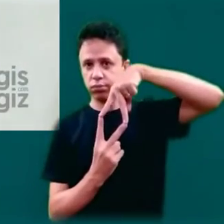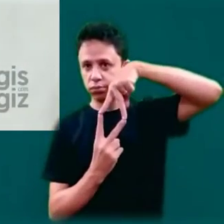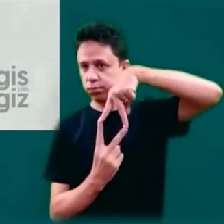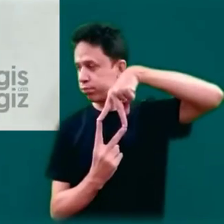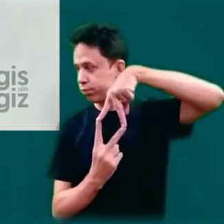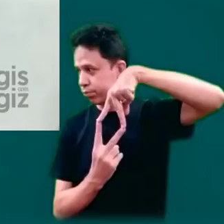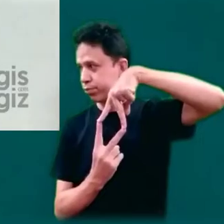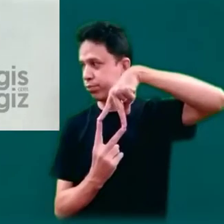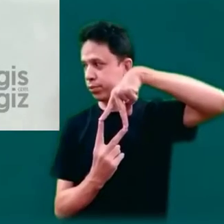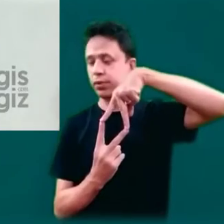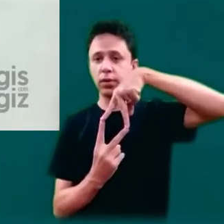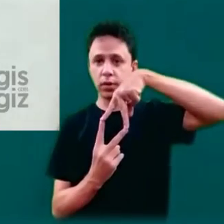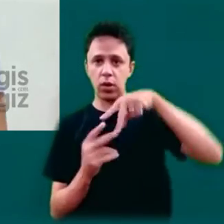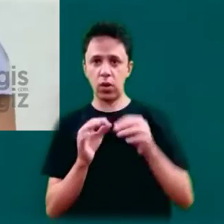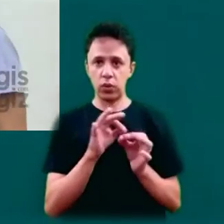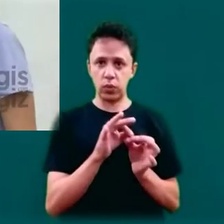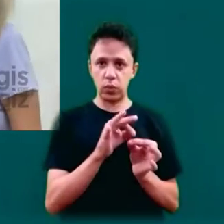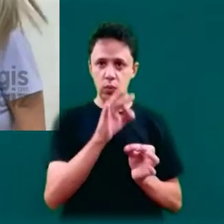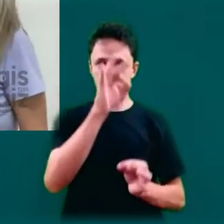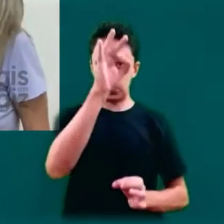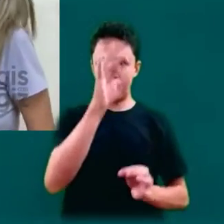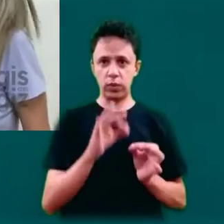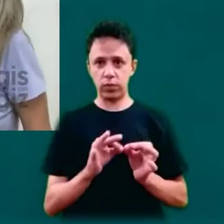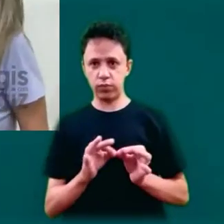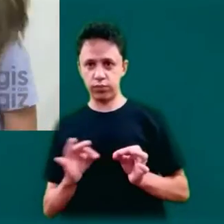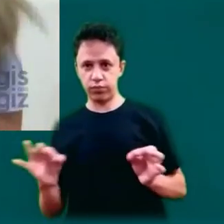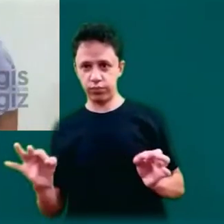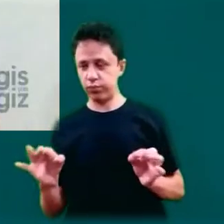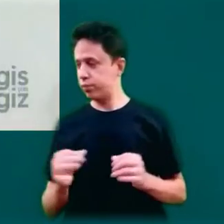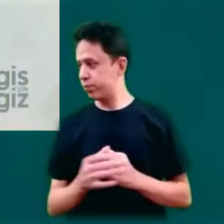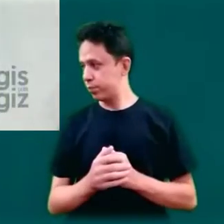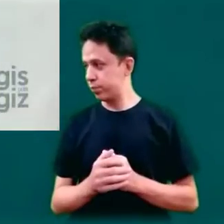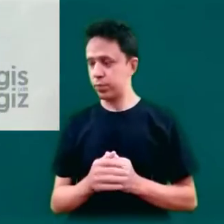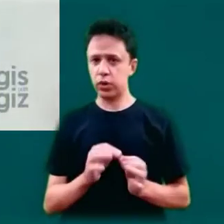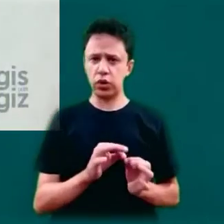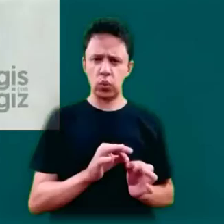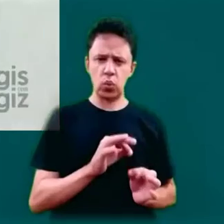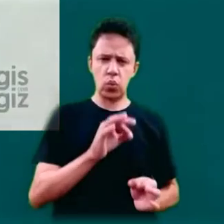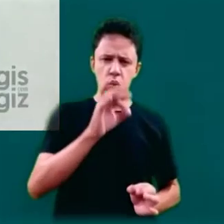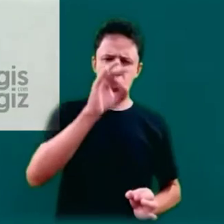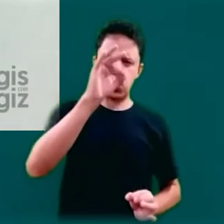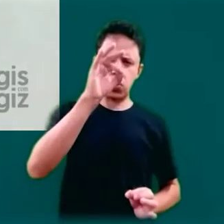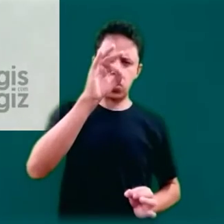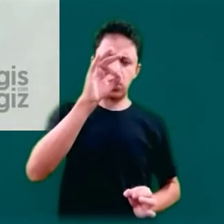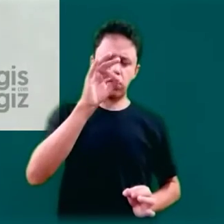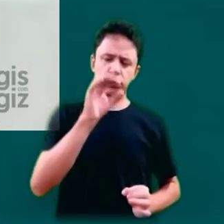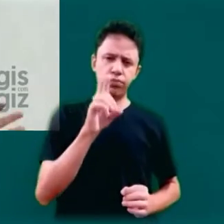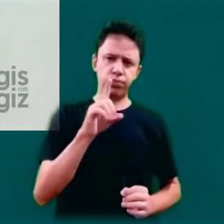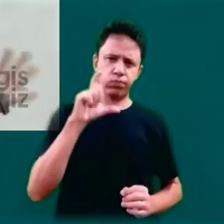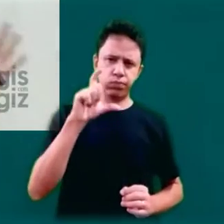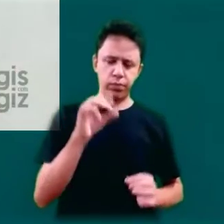dividido por 2, se eu pegar só a metade, aqui é diagonalzinha, Dzinho, tá? E se pegar inteiro aqui é diagonalzona, que é Dzão,